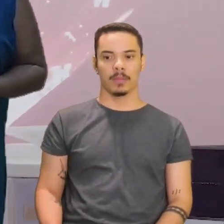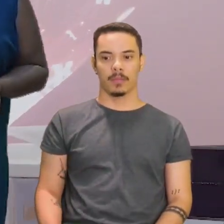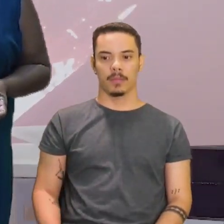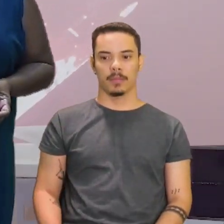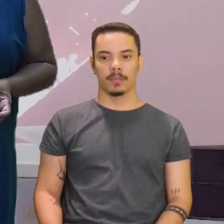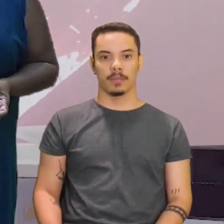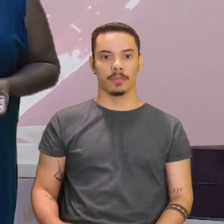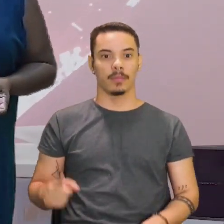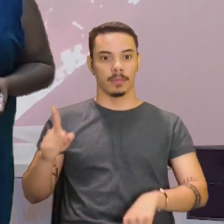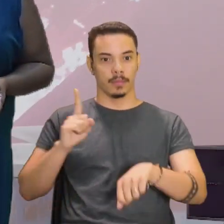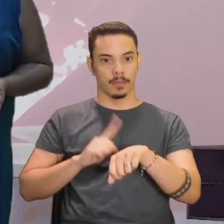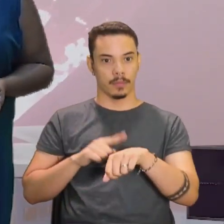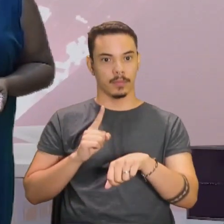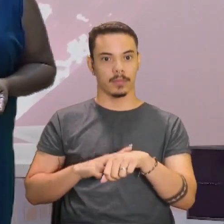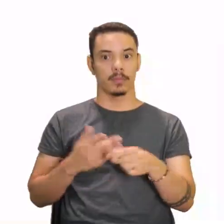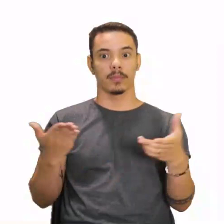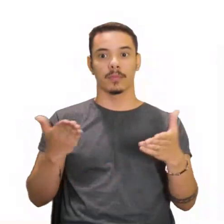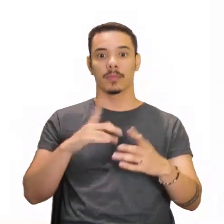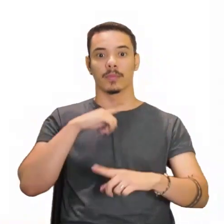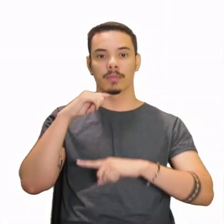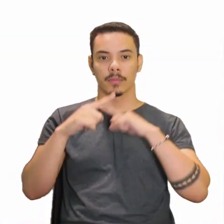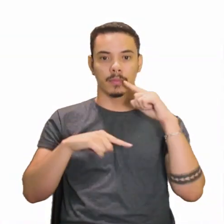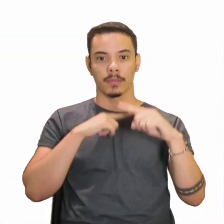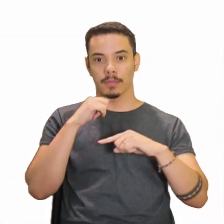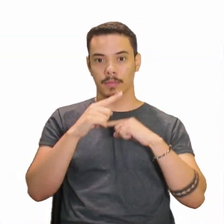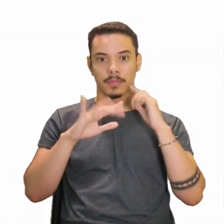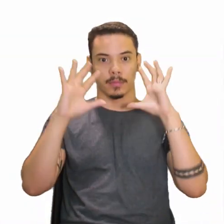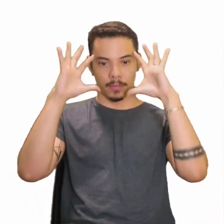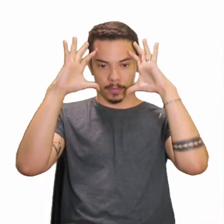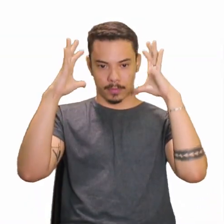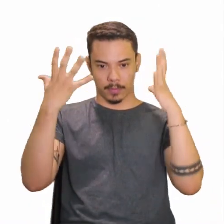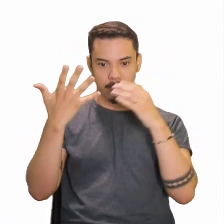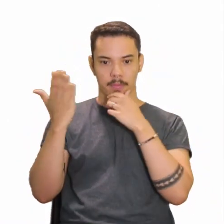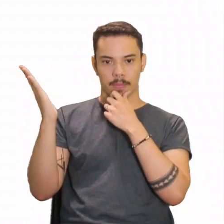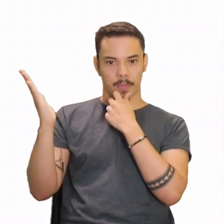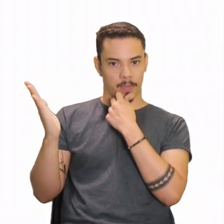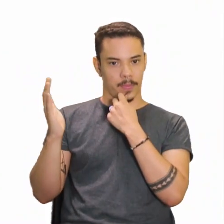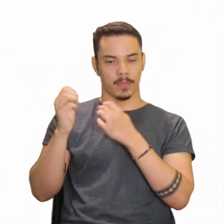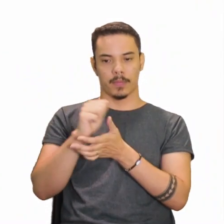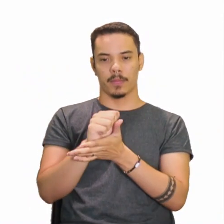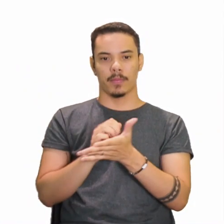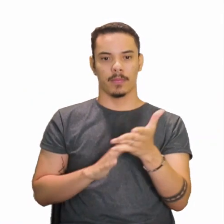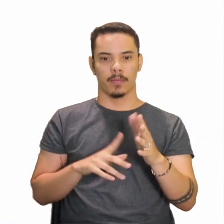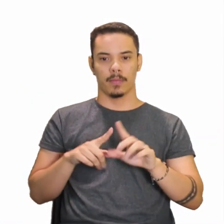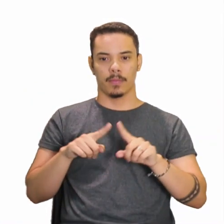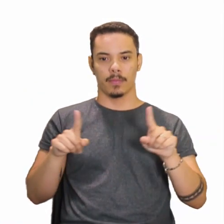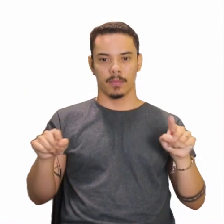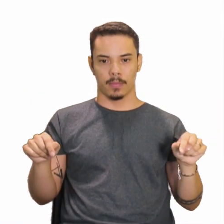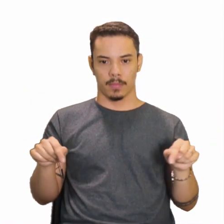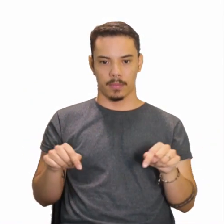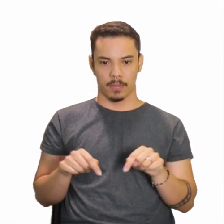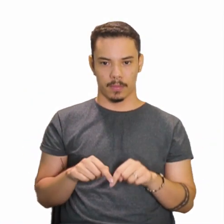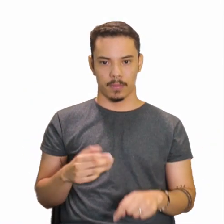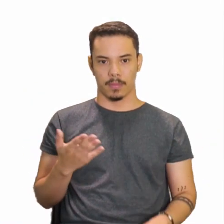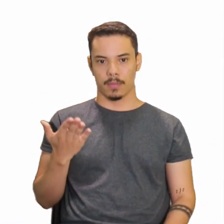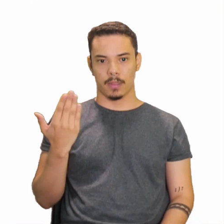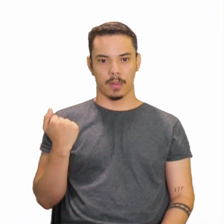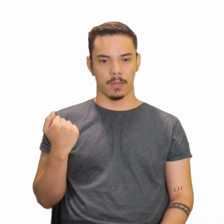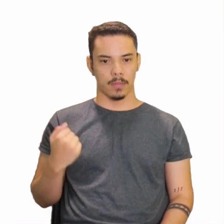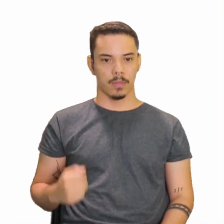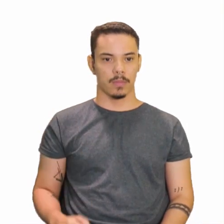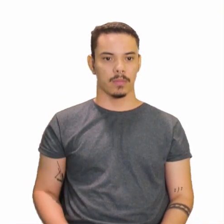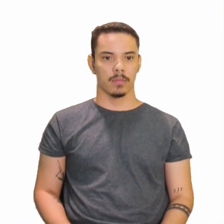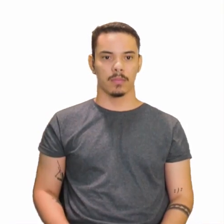aí para o nosso momento. Hora aí de tirar as dúvidas. Resolução da atividade de sala. Vamos